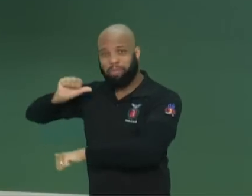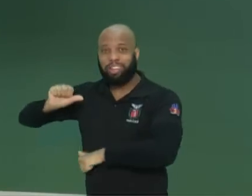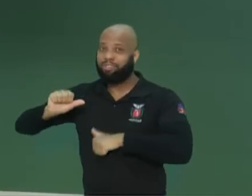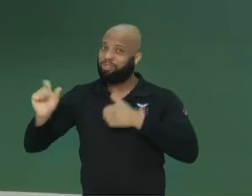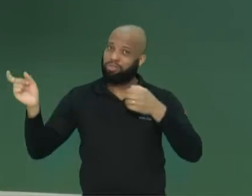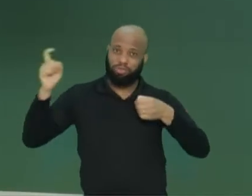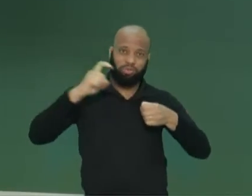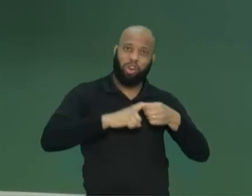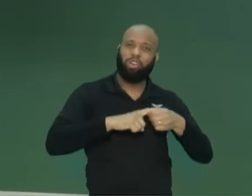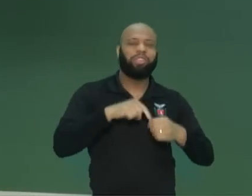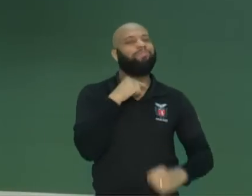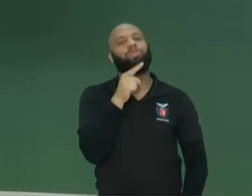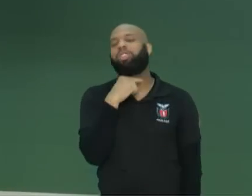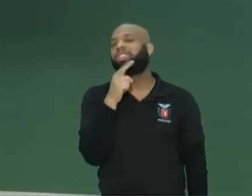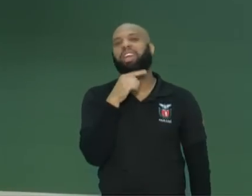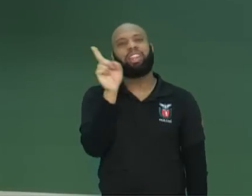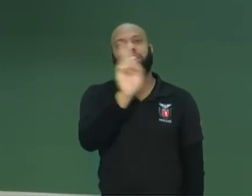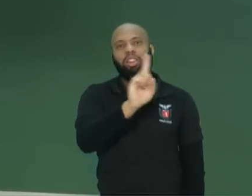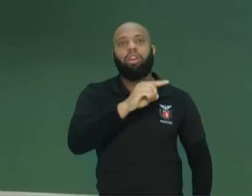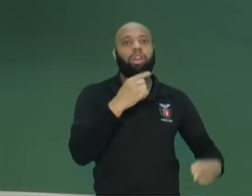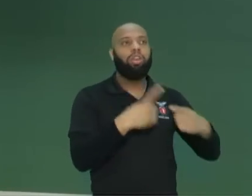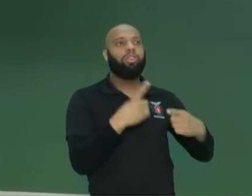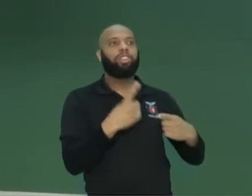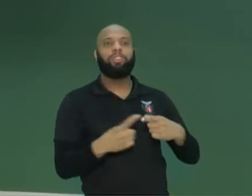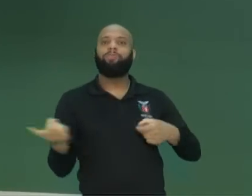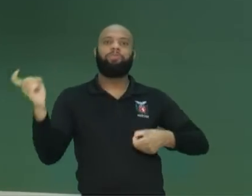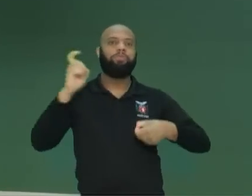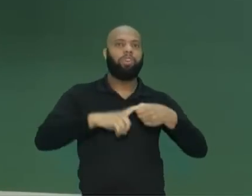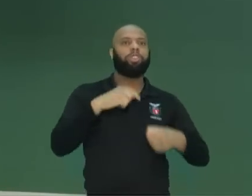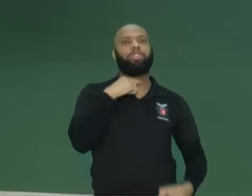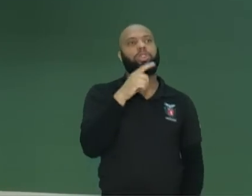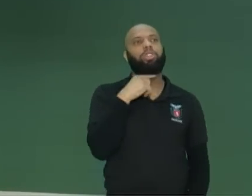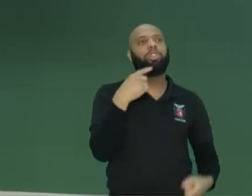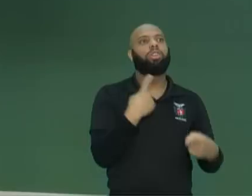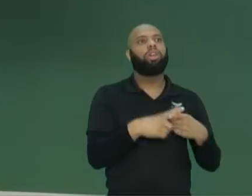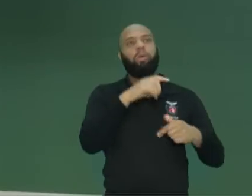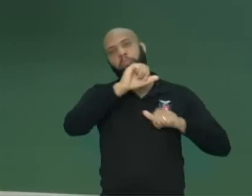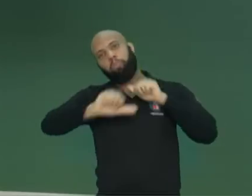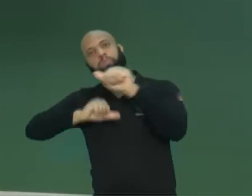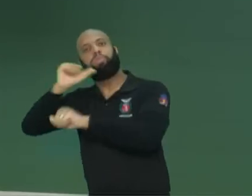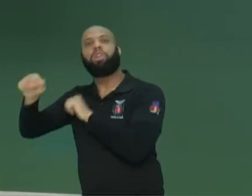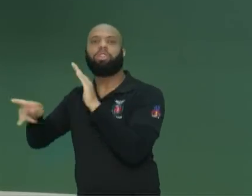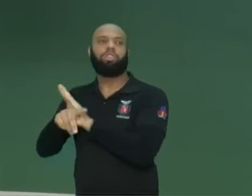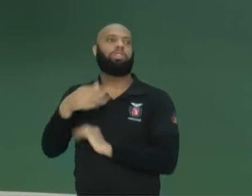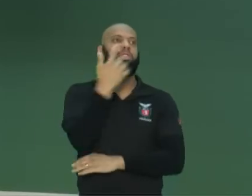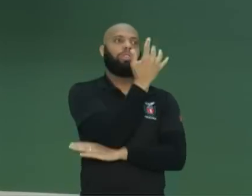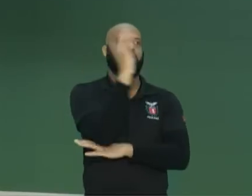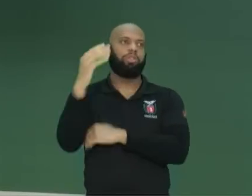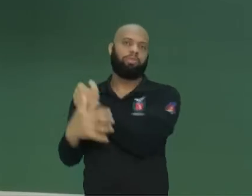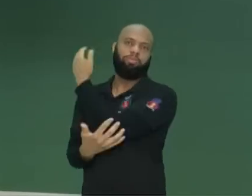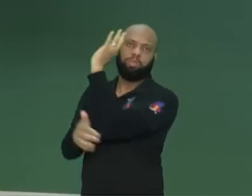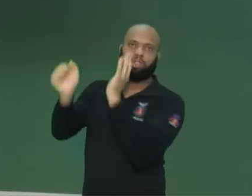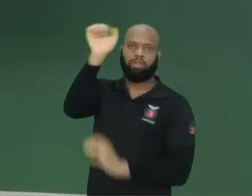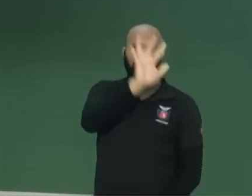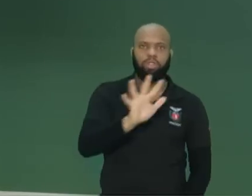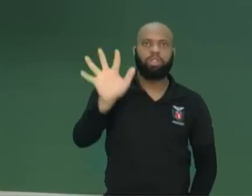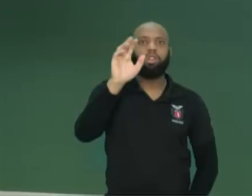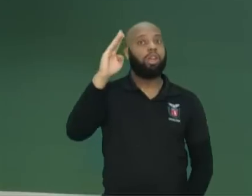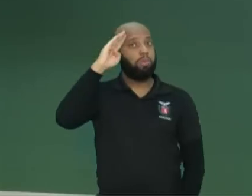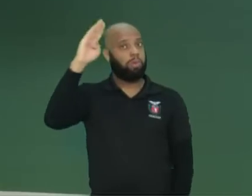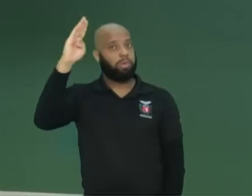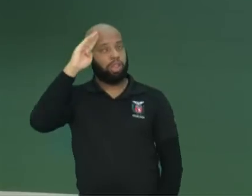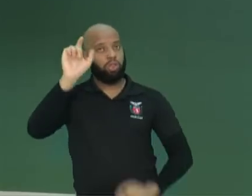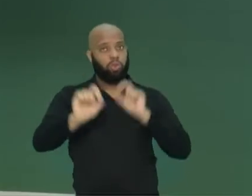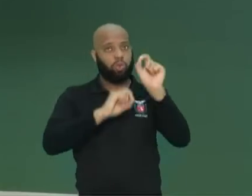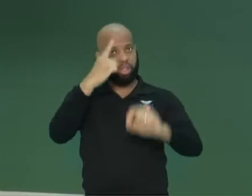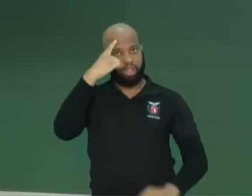mais voltar a ser o que era antes. É de forma irreversível a alteração na paisagem. Principalmente por aquela ideia